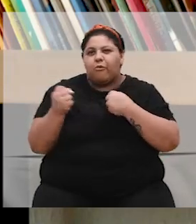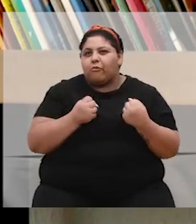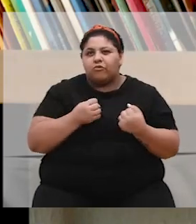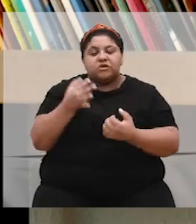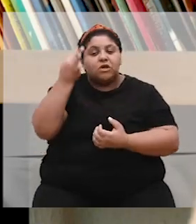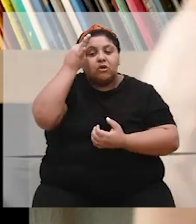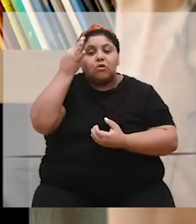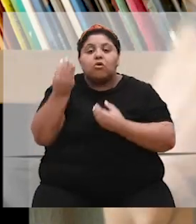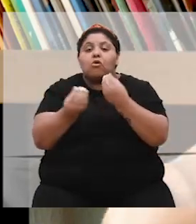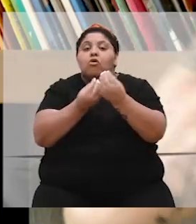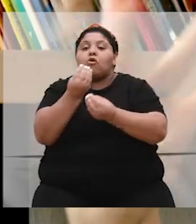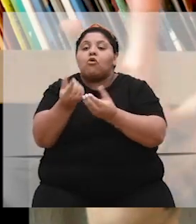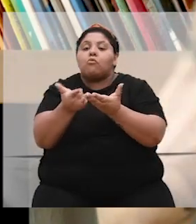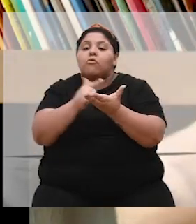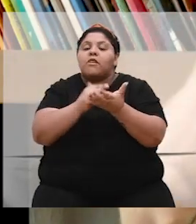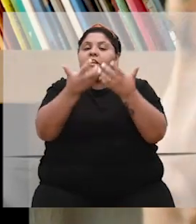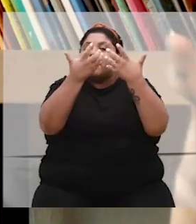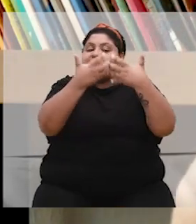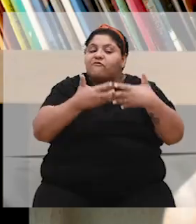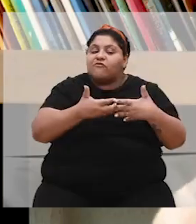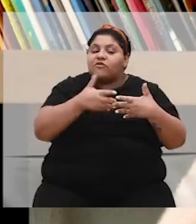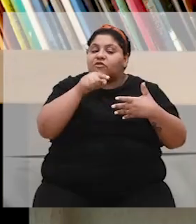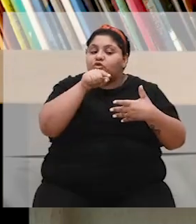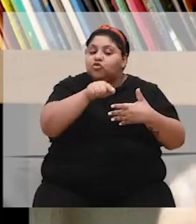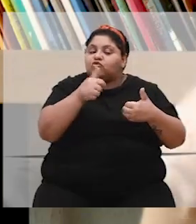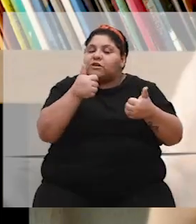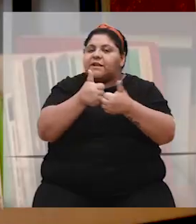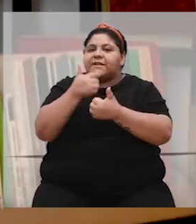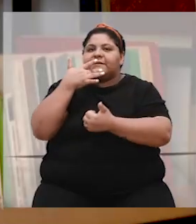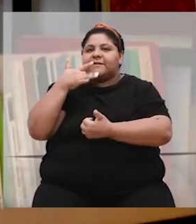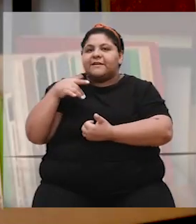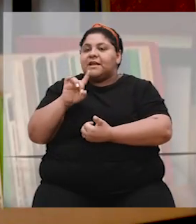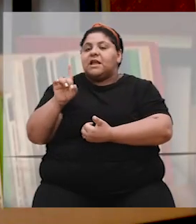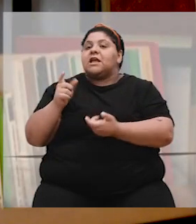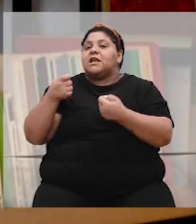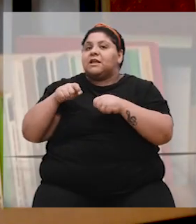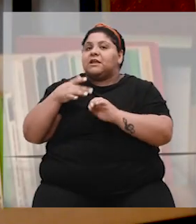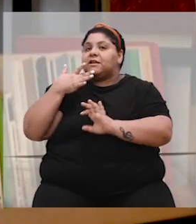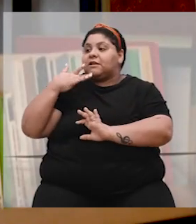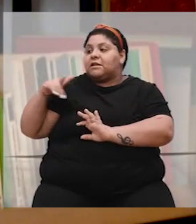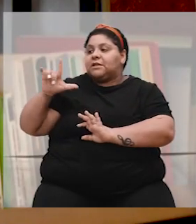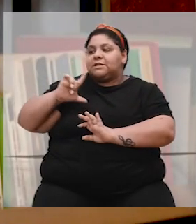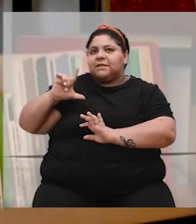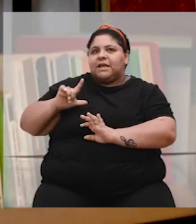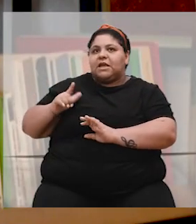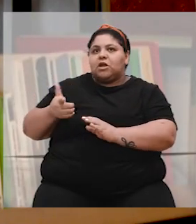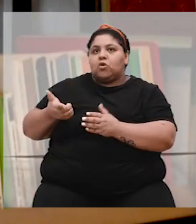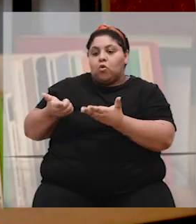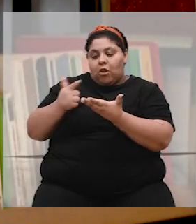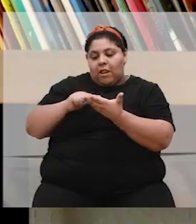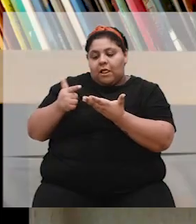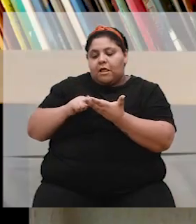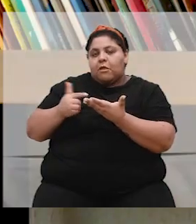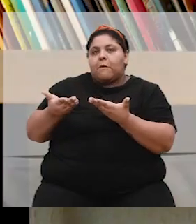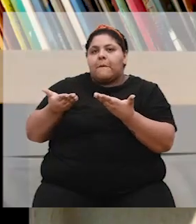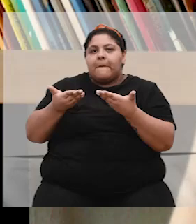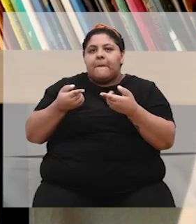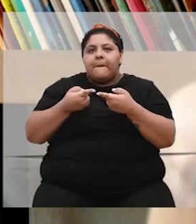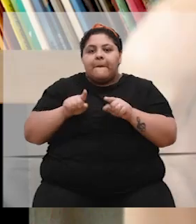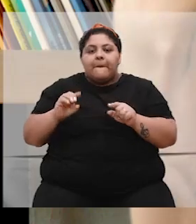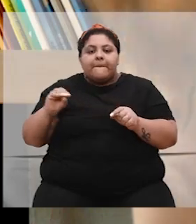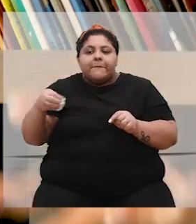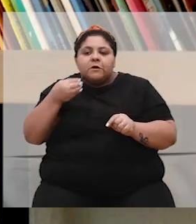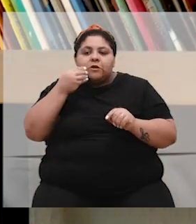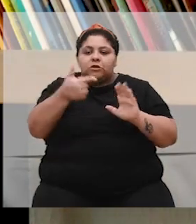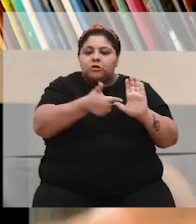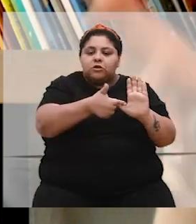poder entender como o livro funciona naquele momento com aquelas crianças. Não necessariamente que as crianças tenham já lido o livro, mas possibilitar